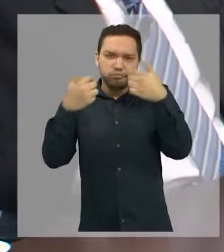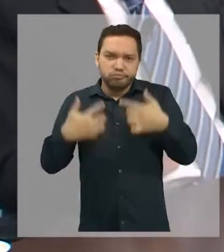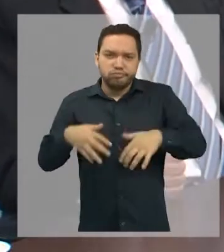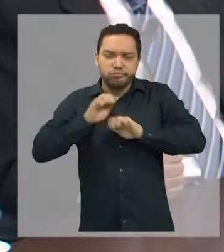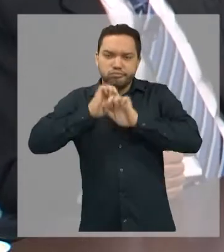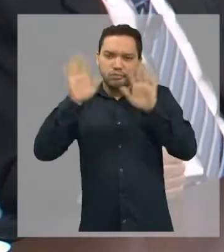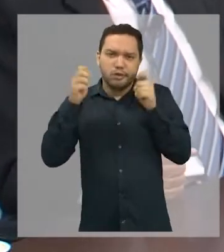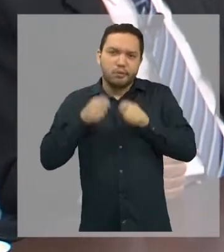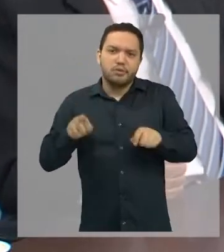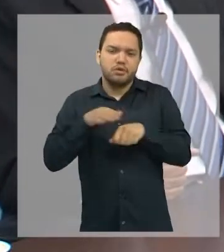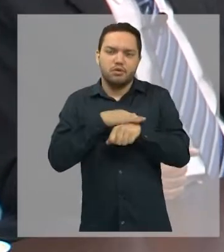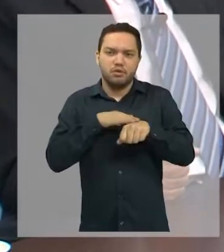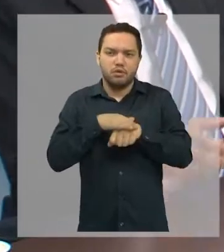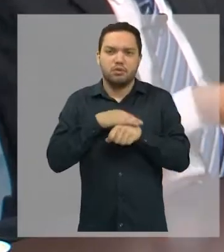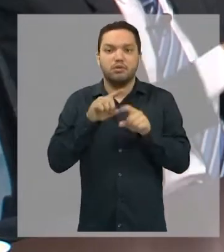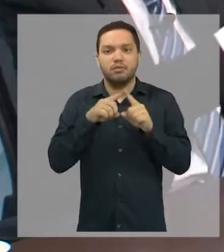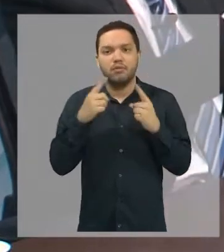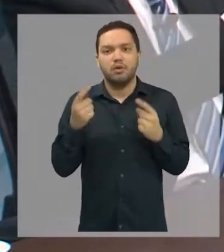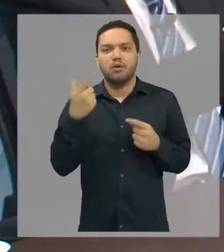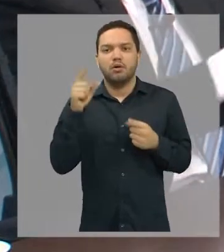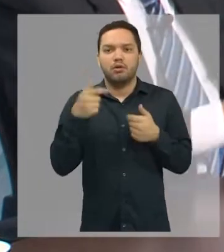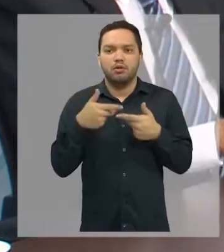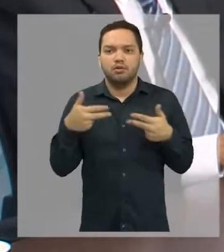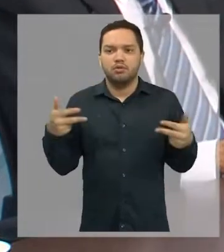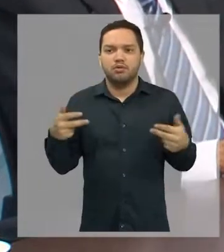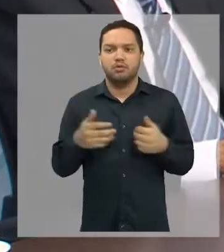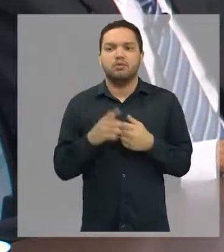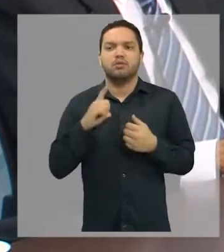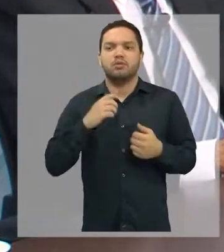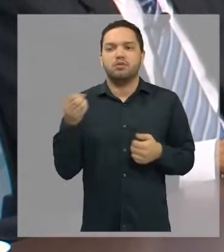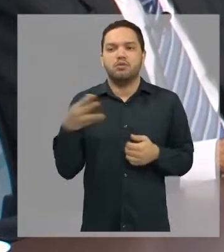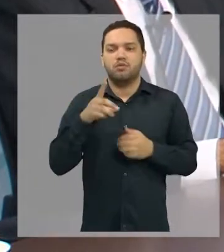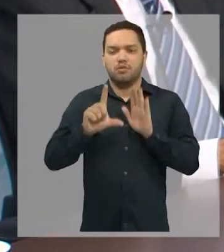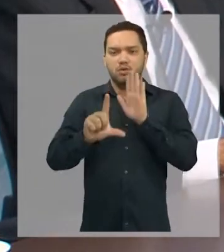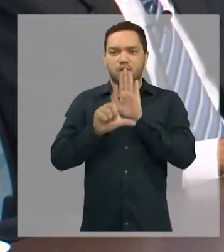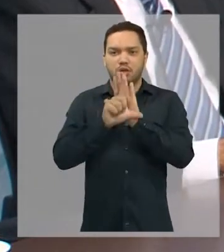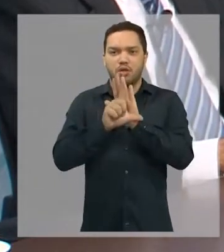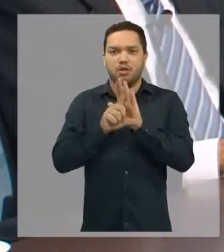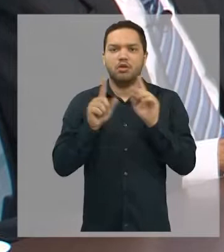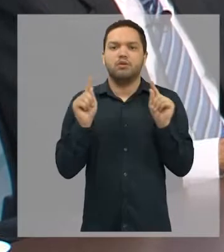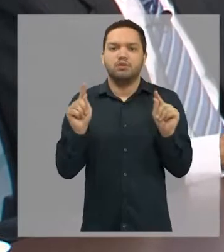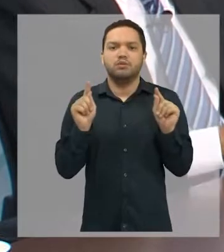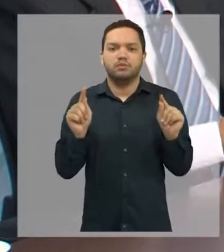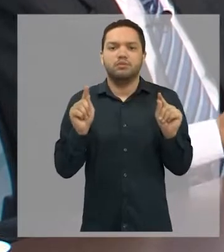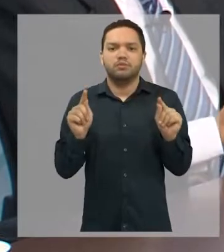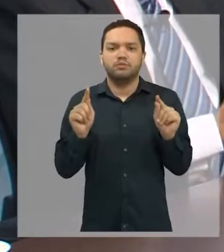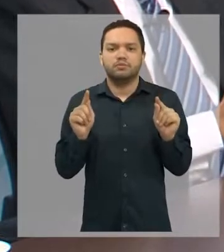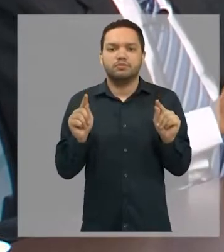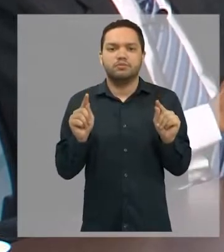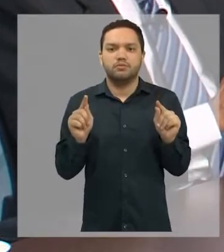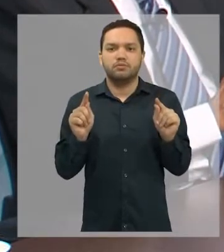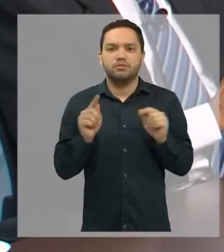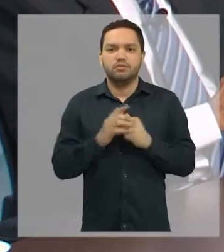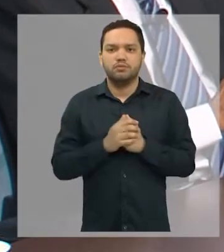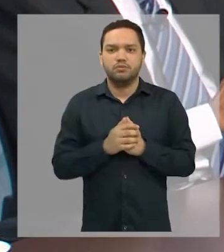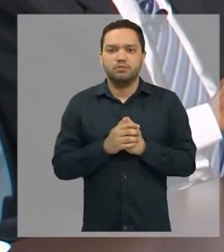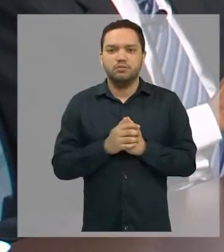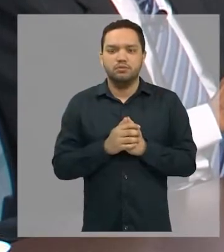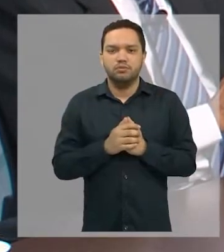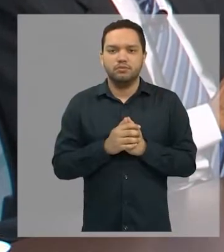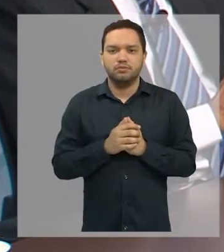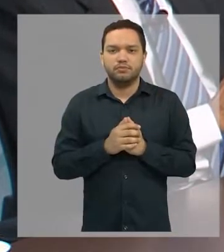fundamentadas. Por outro lado, tem umas novidades aí na lei que tornam menos